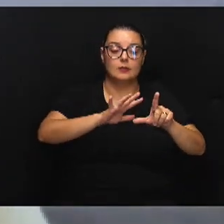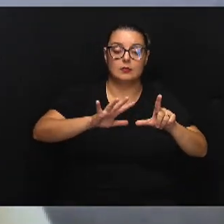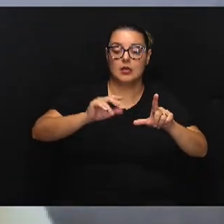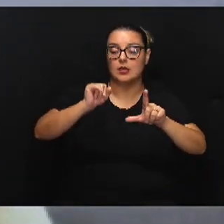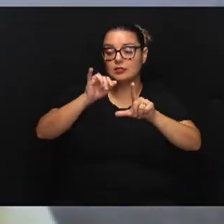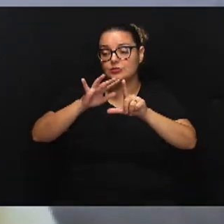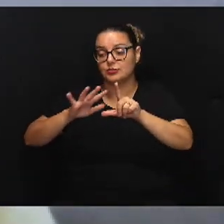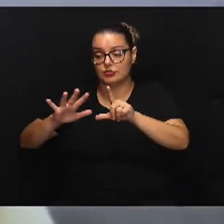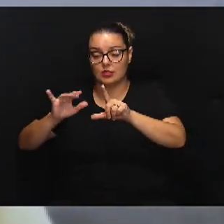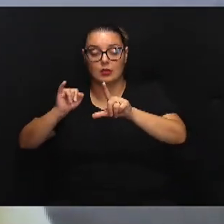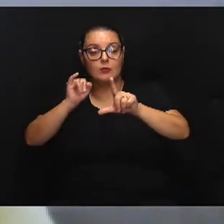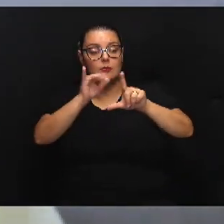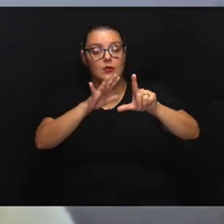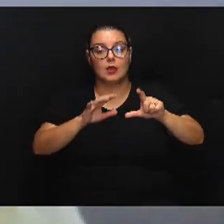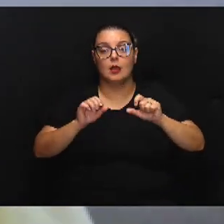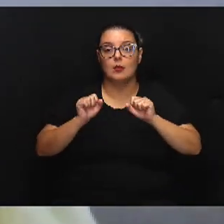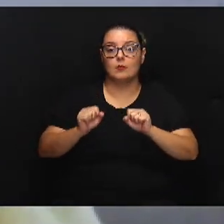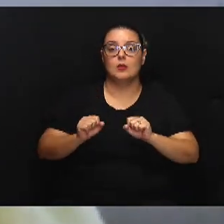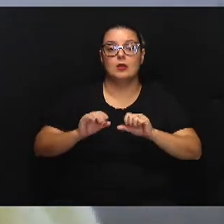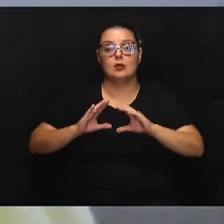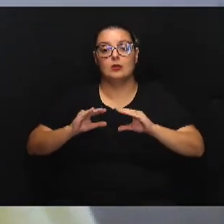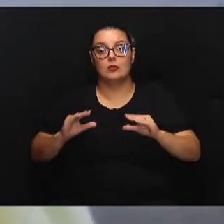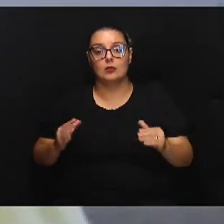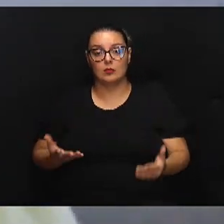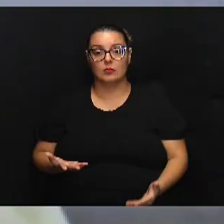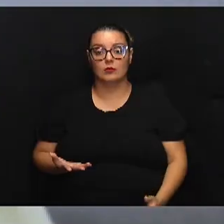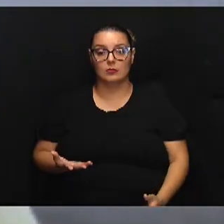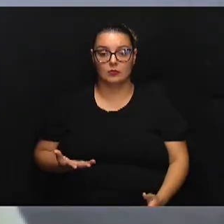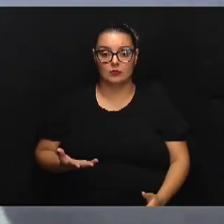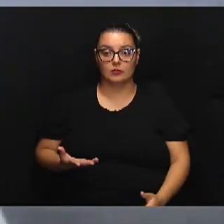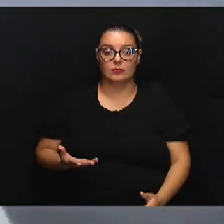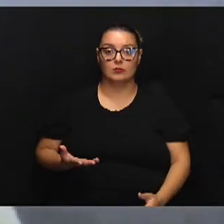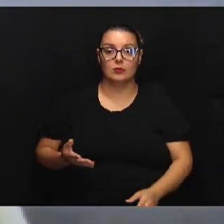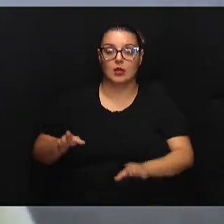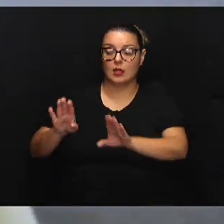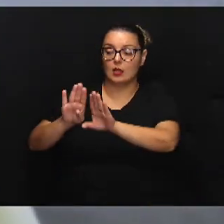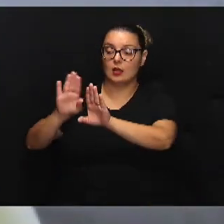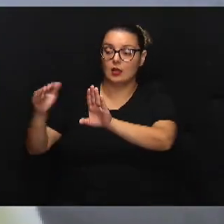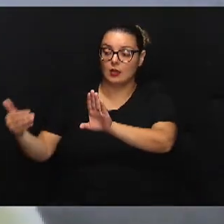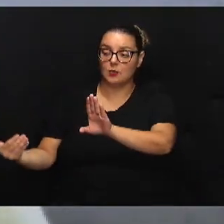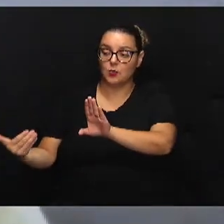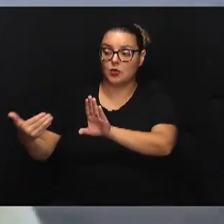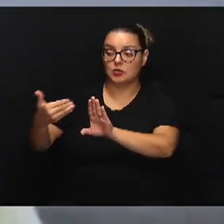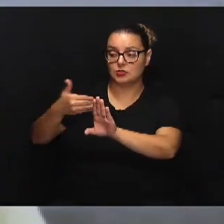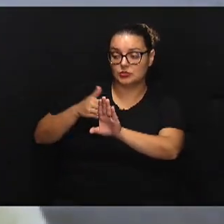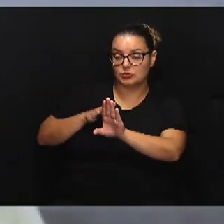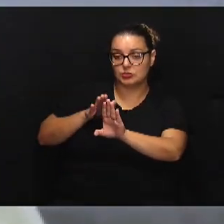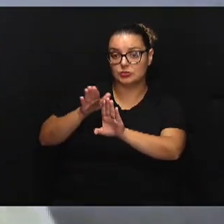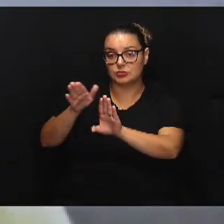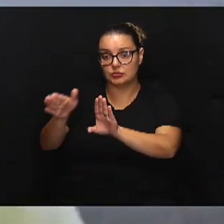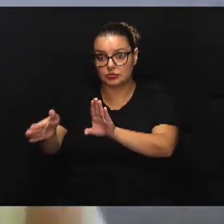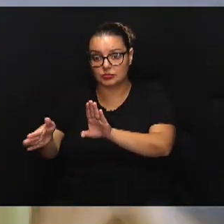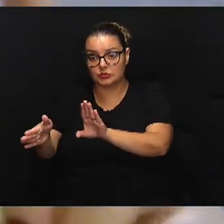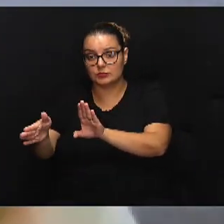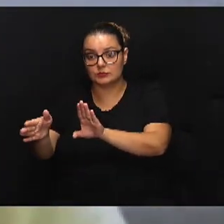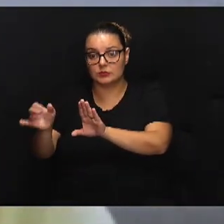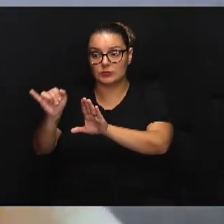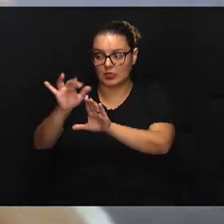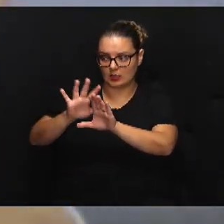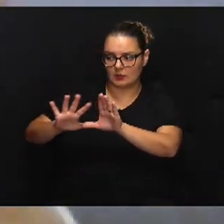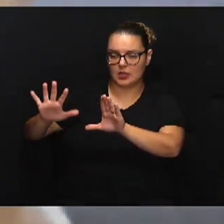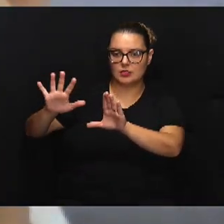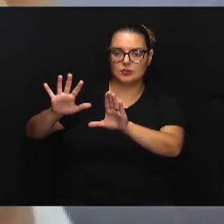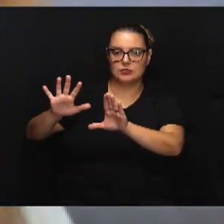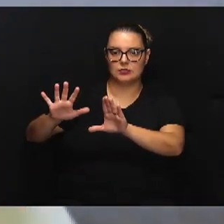para que ela possa se acomodar. A porta de entrada da sala, onde é imagem, onde é